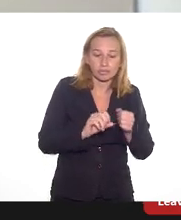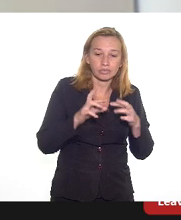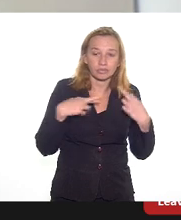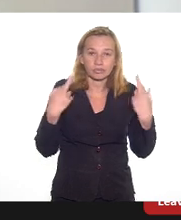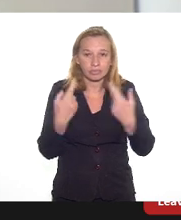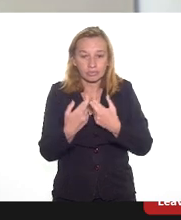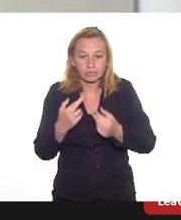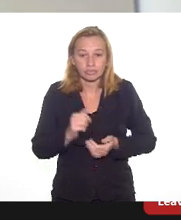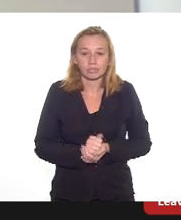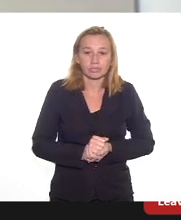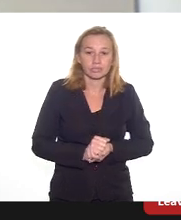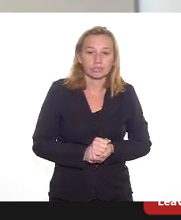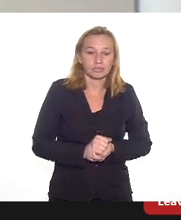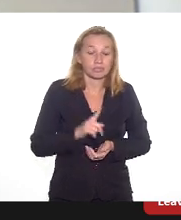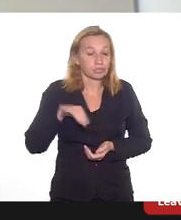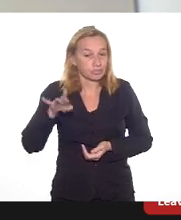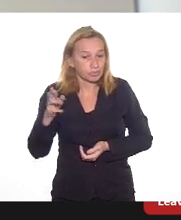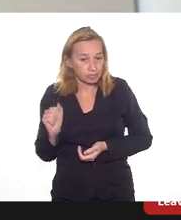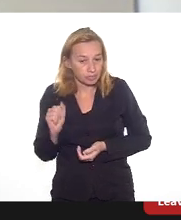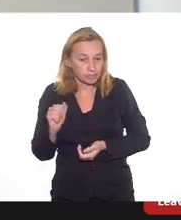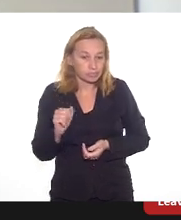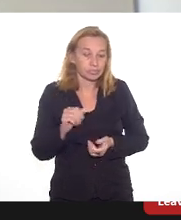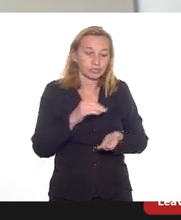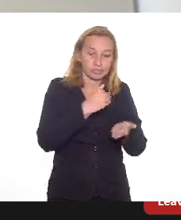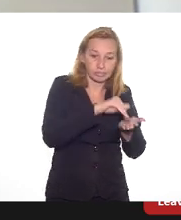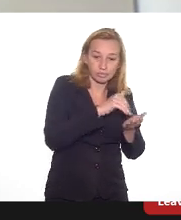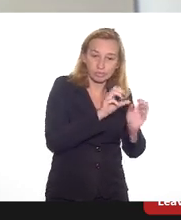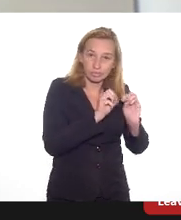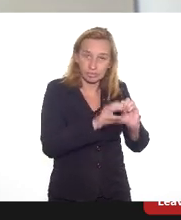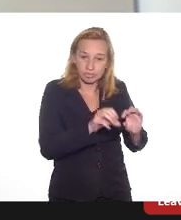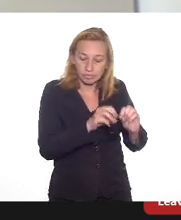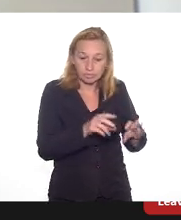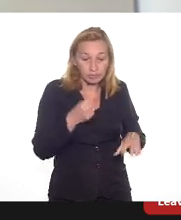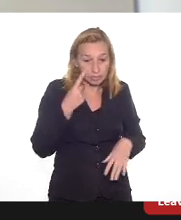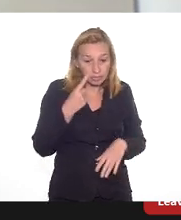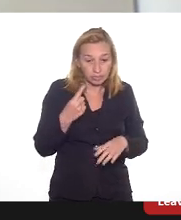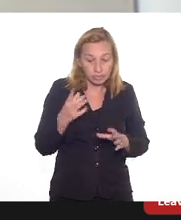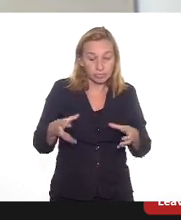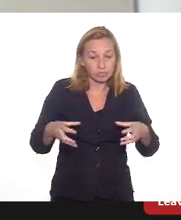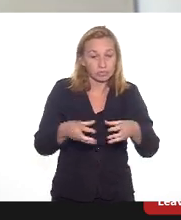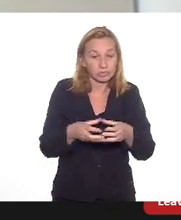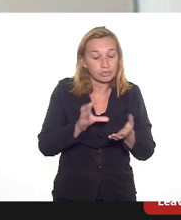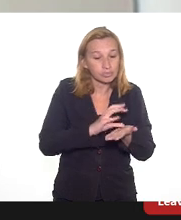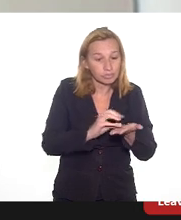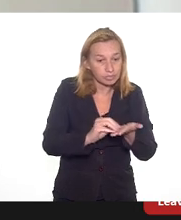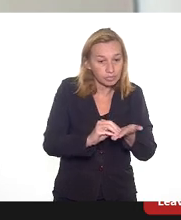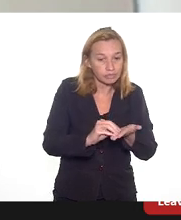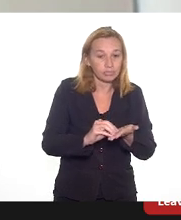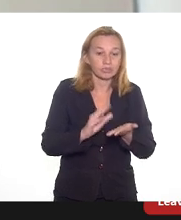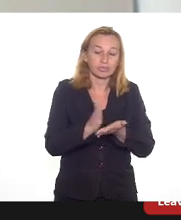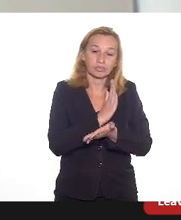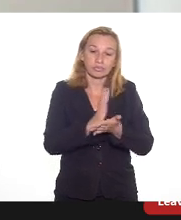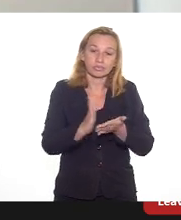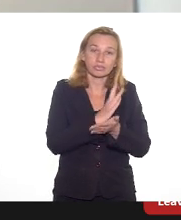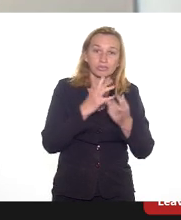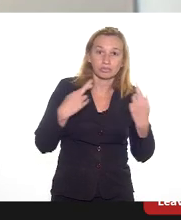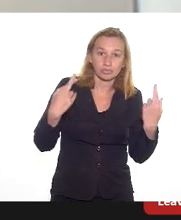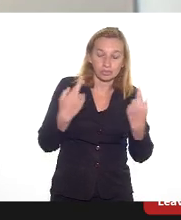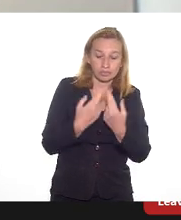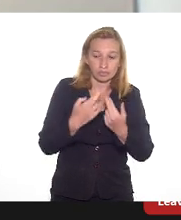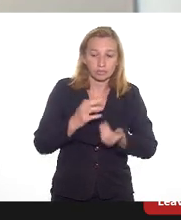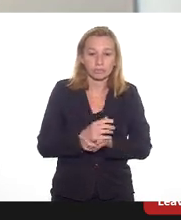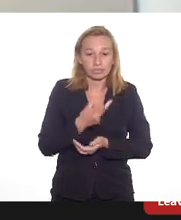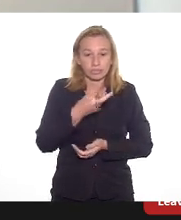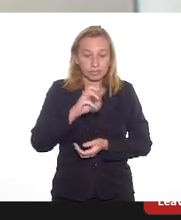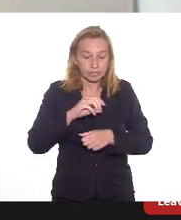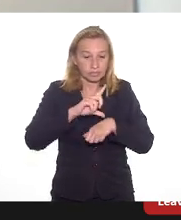reunião com a Procuradoria, com a SEDUC, para dar tratamento a esse conjunto de pautas, né? Fazer algumas reuniões, né? Das